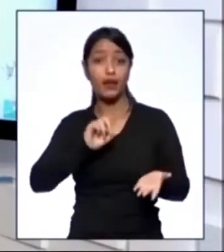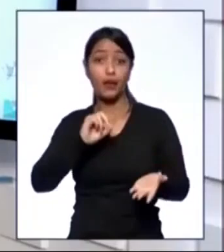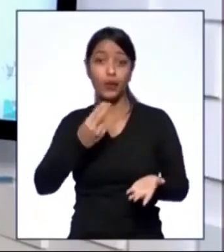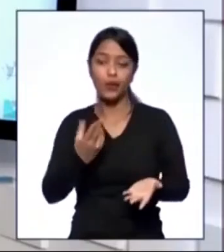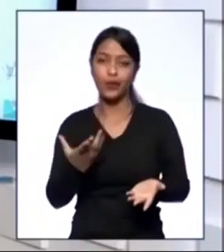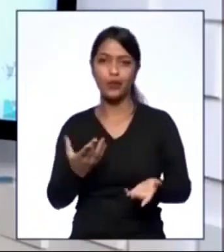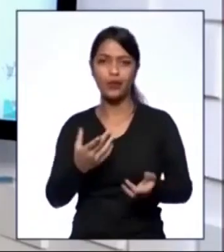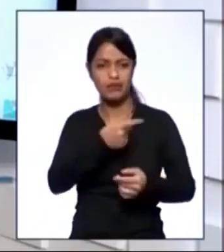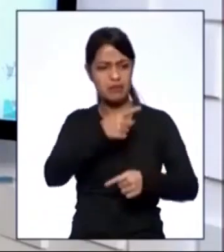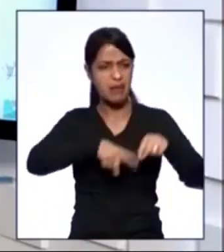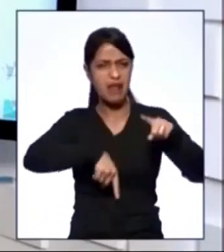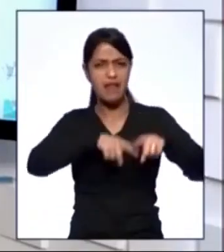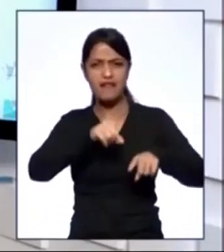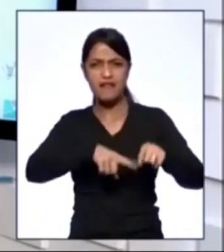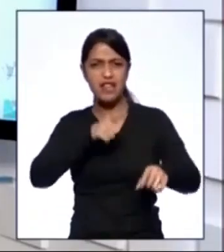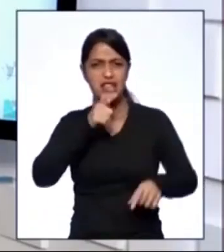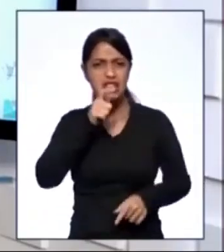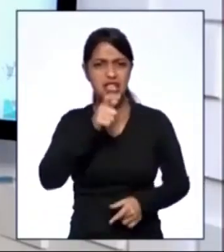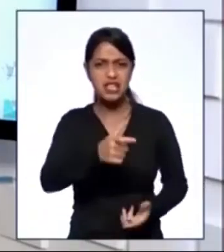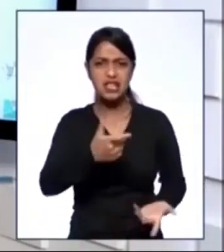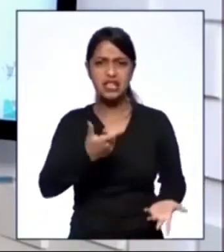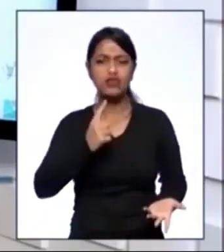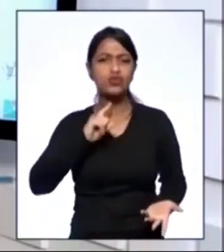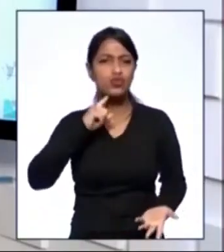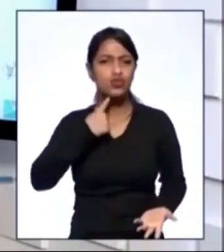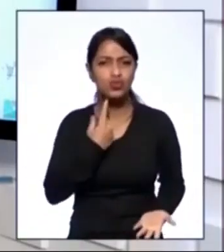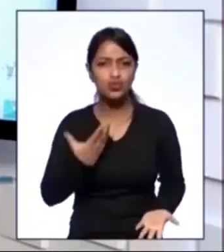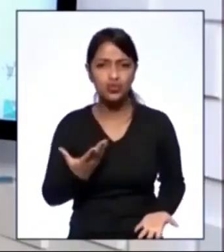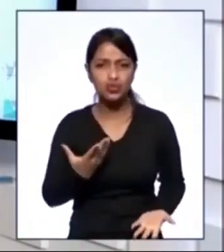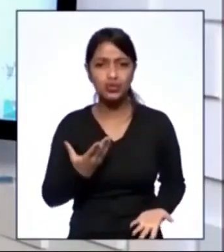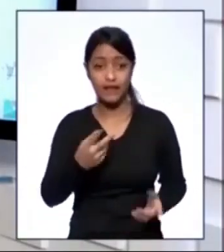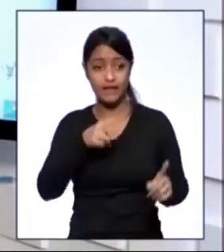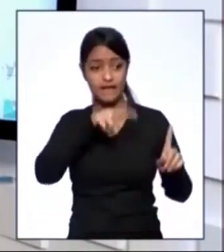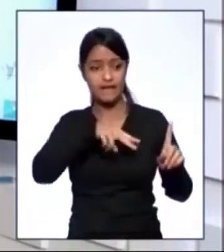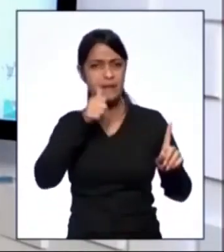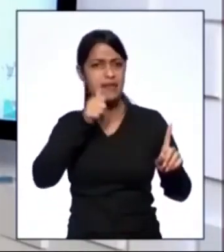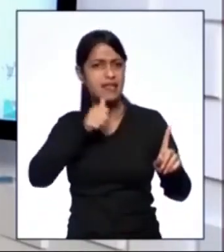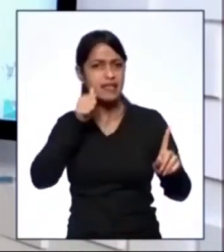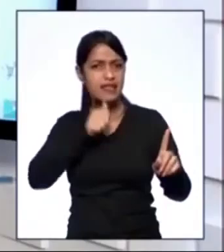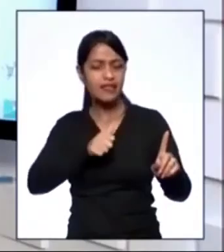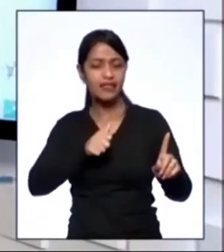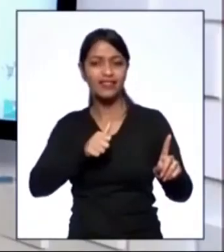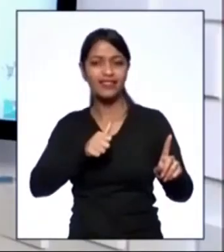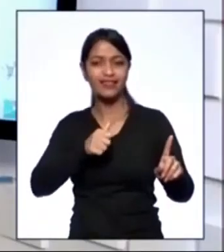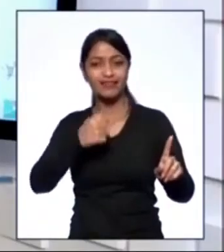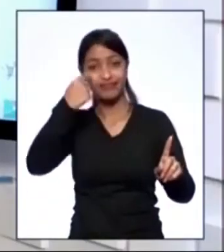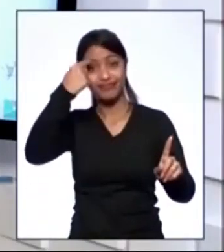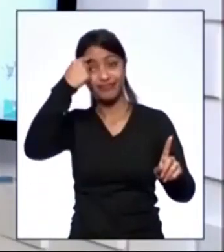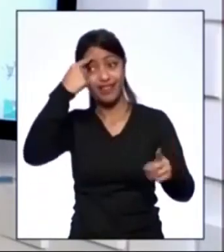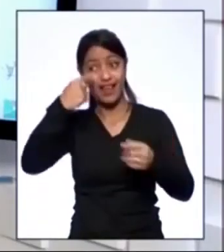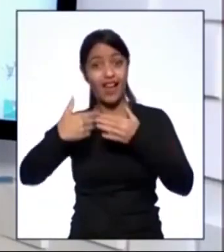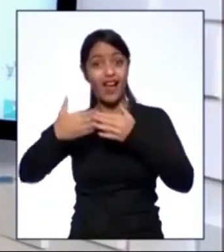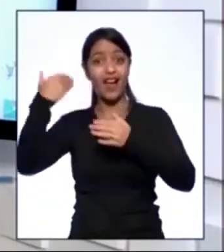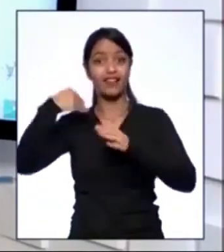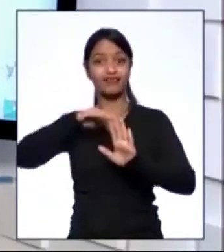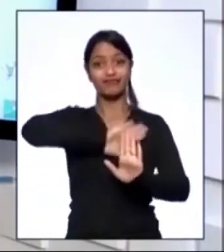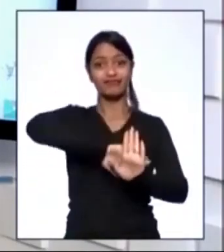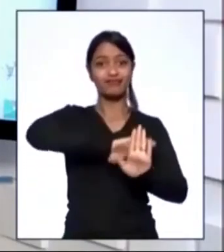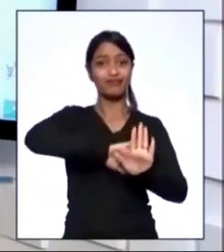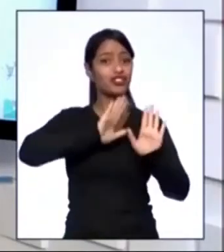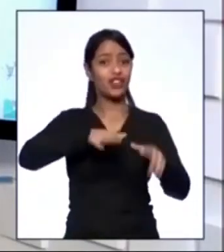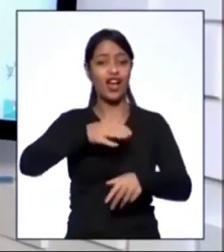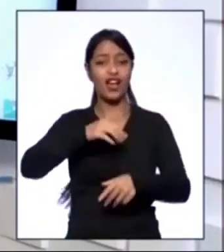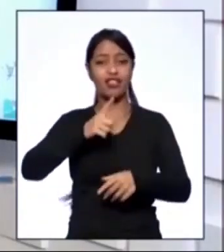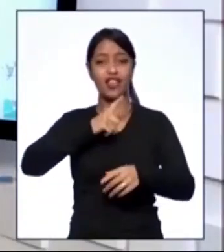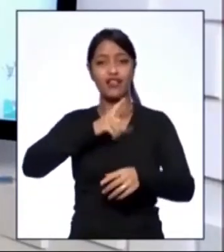palavrão assim, menina boca suja. Então, essas expressões, elas estão cristalizadas na